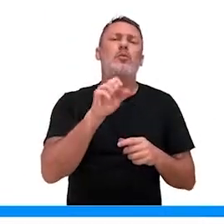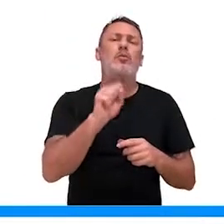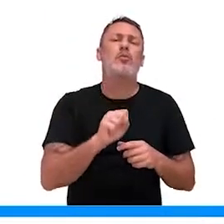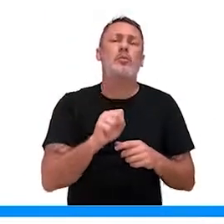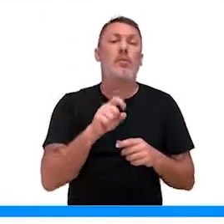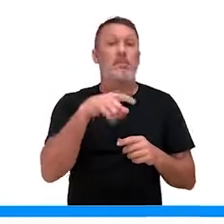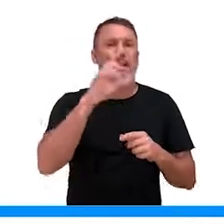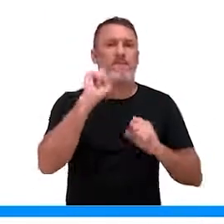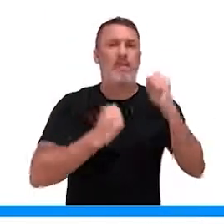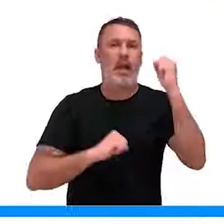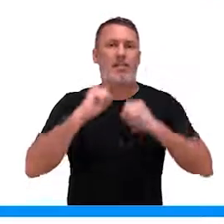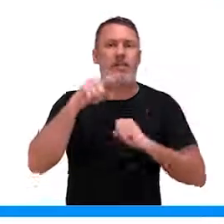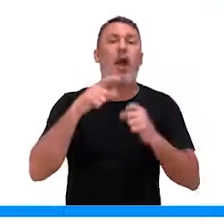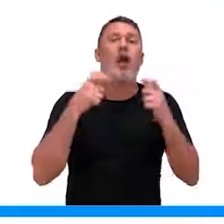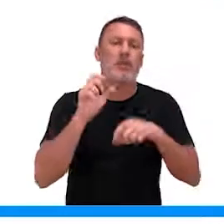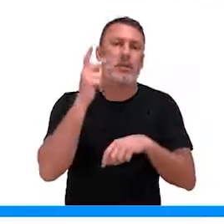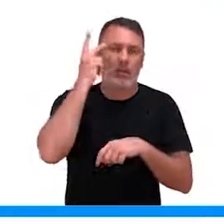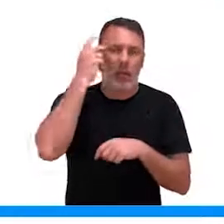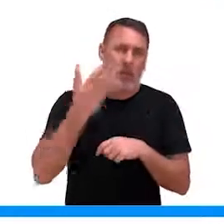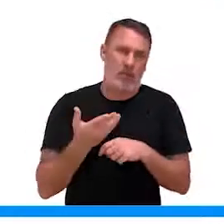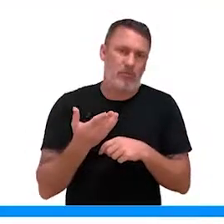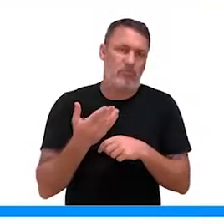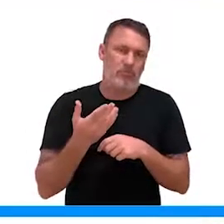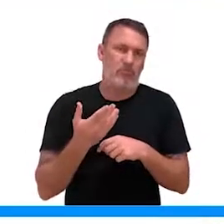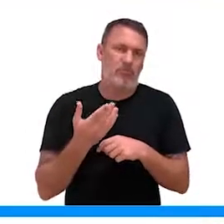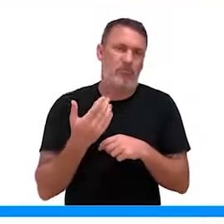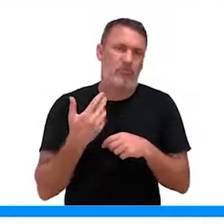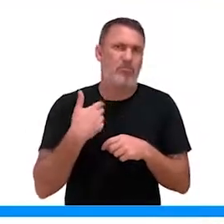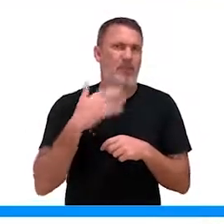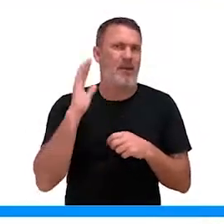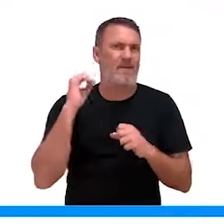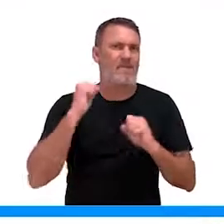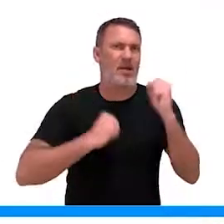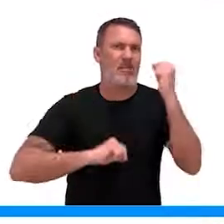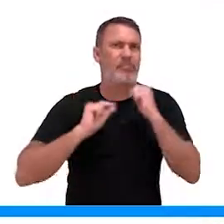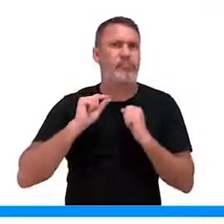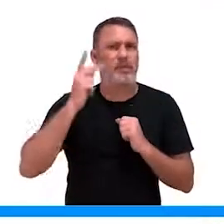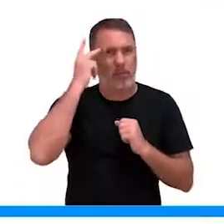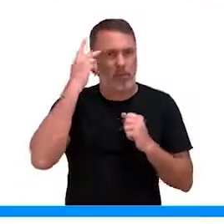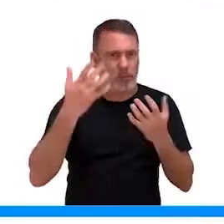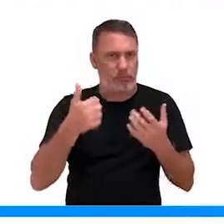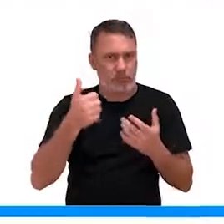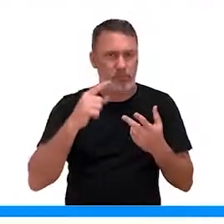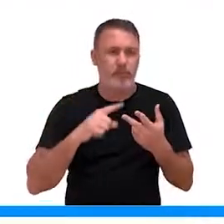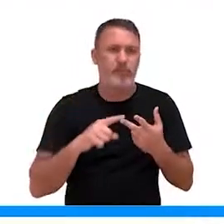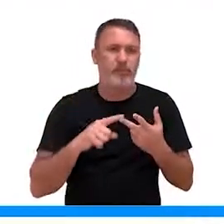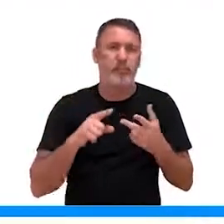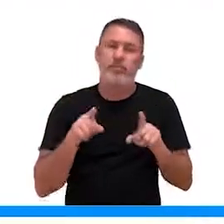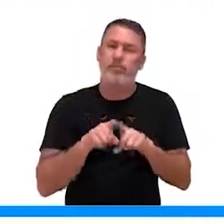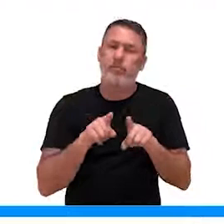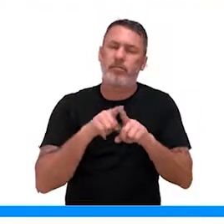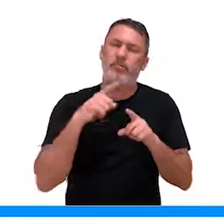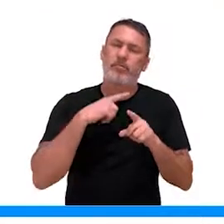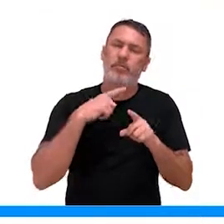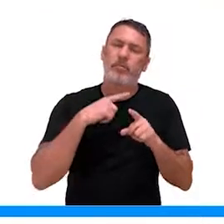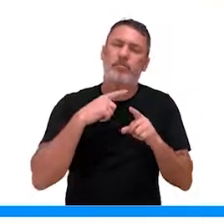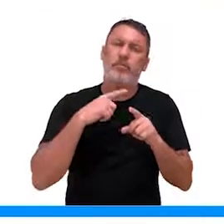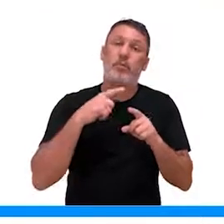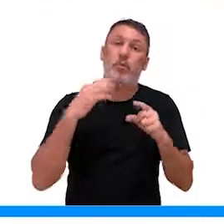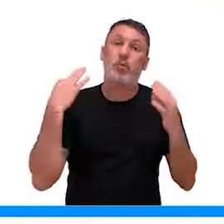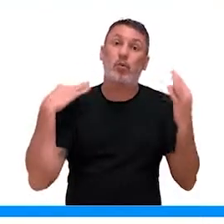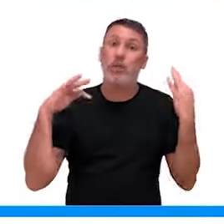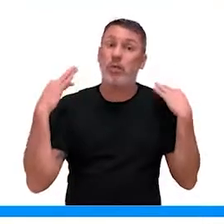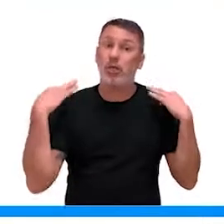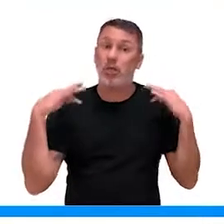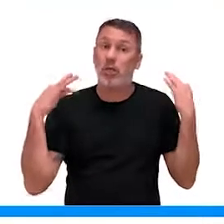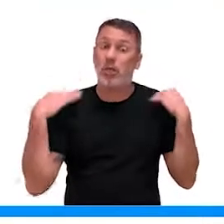industrial em São Paulo. Tudo bem? A concentração industrial em São Paulo, os destaques